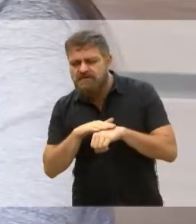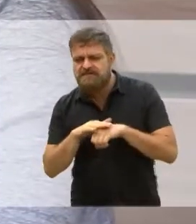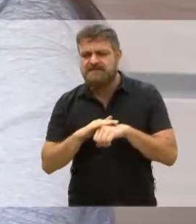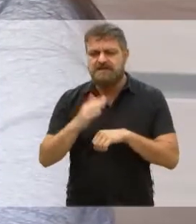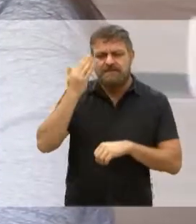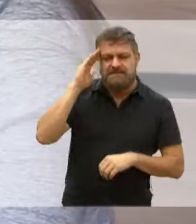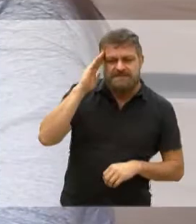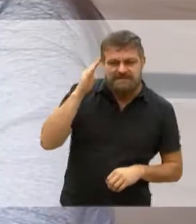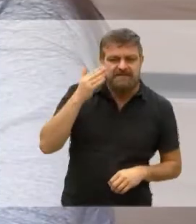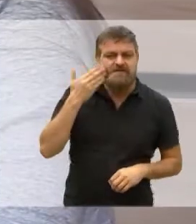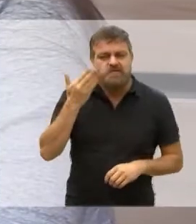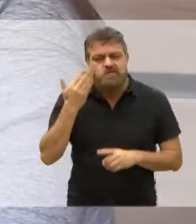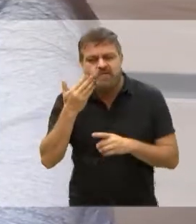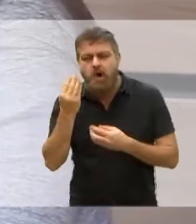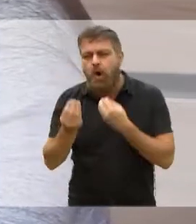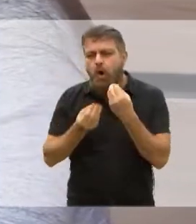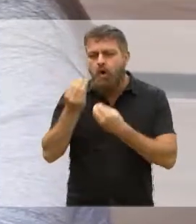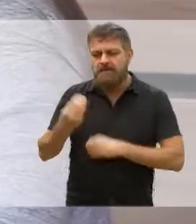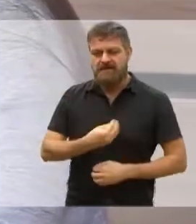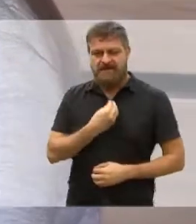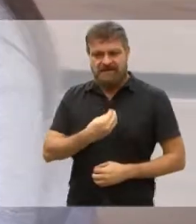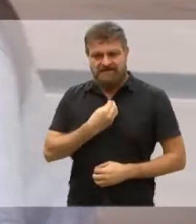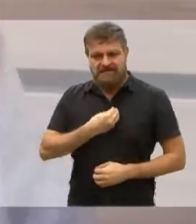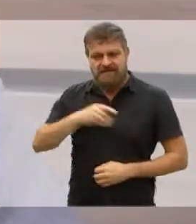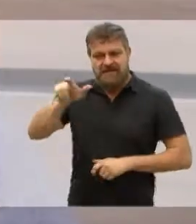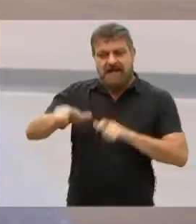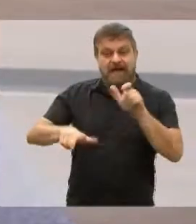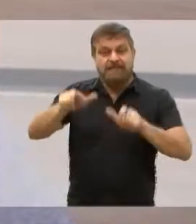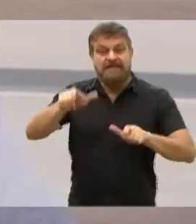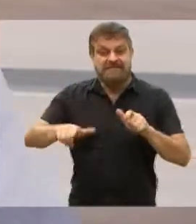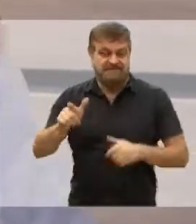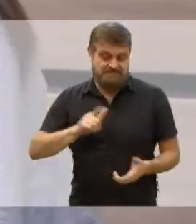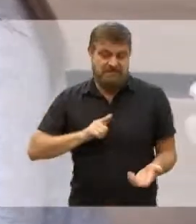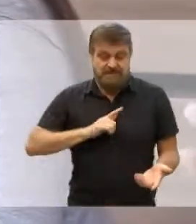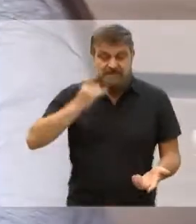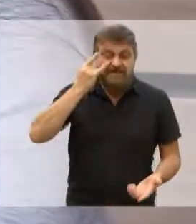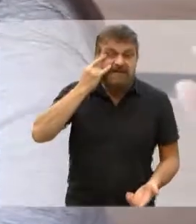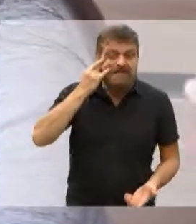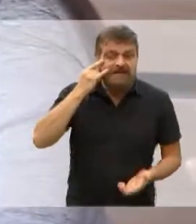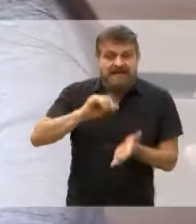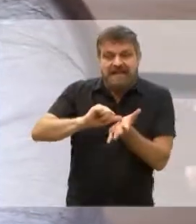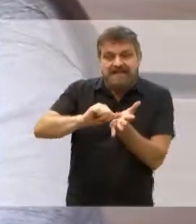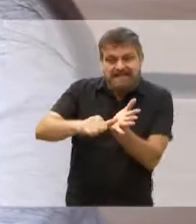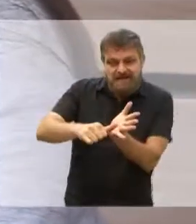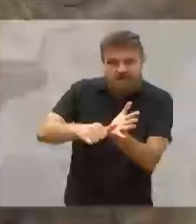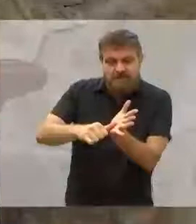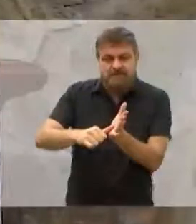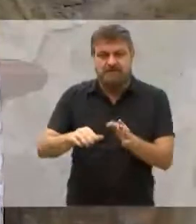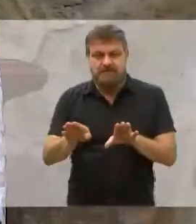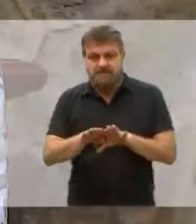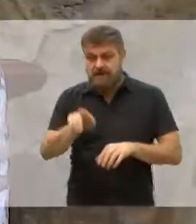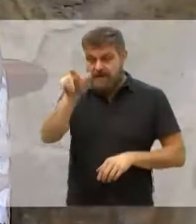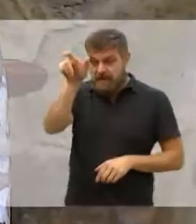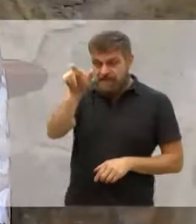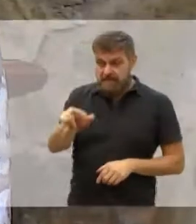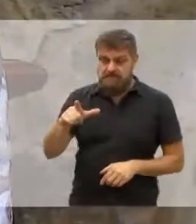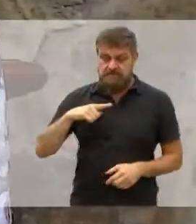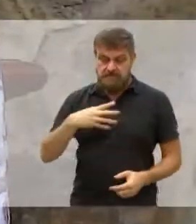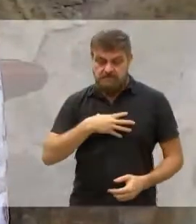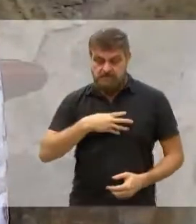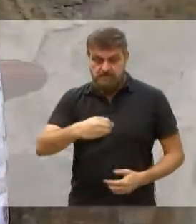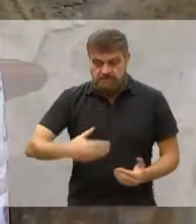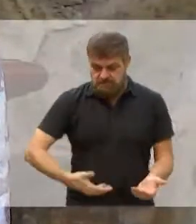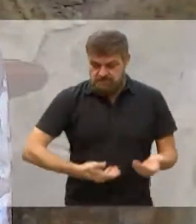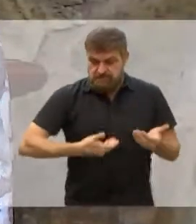vai entender esse mundo de quem tem síndrome de Down, de quem tem